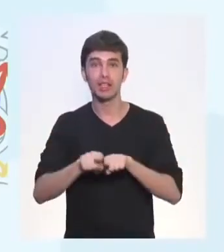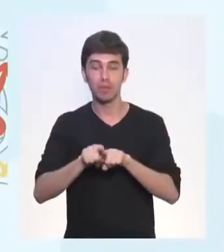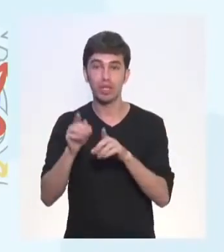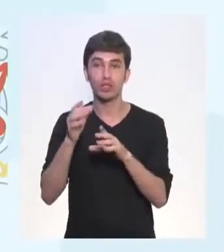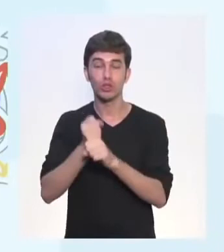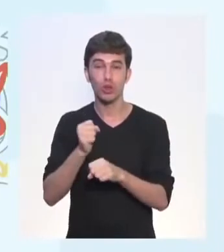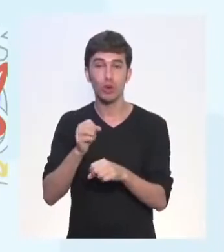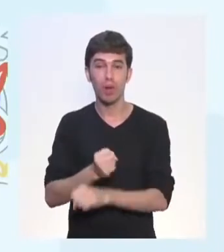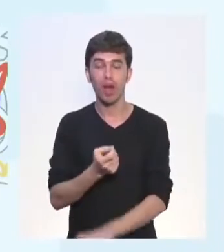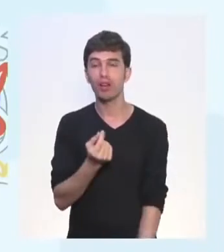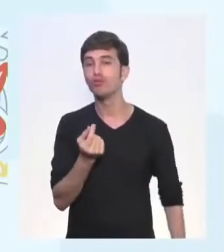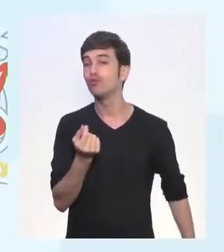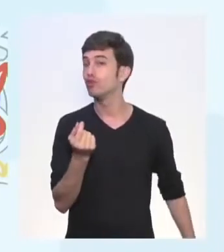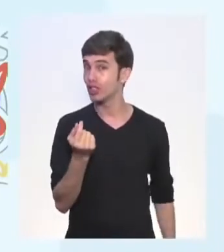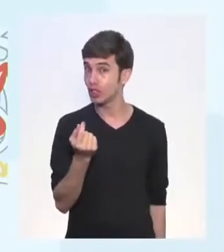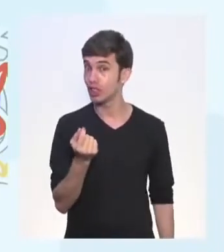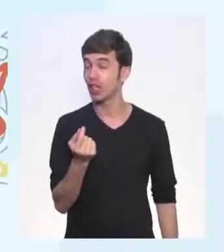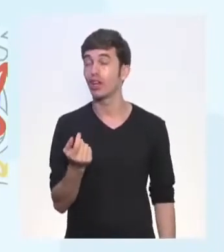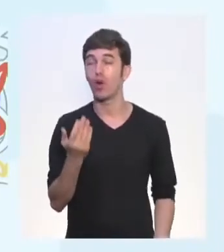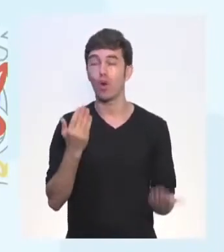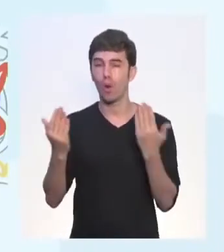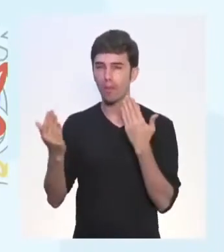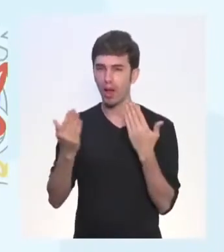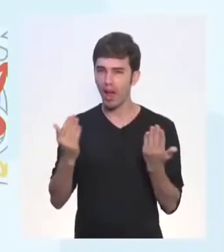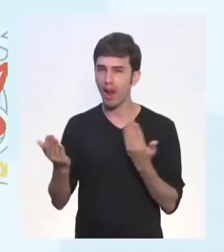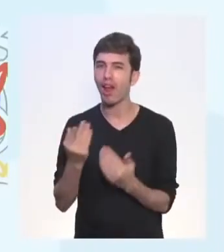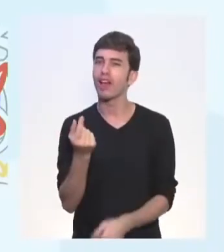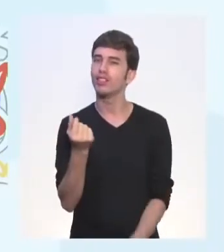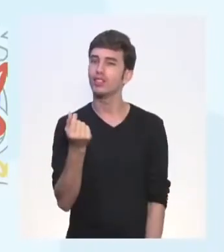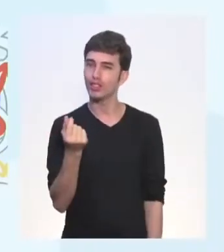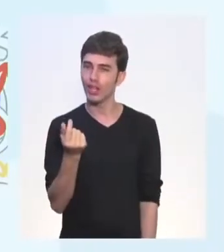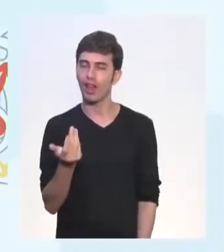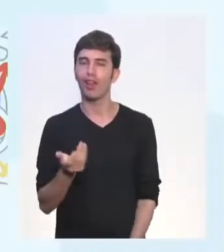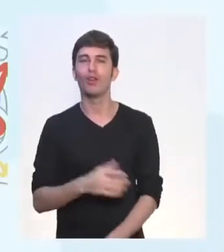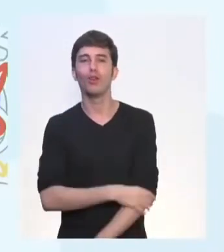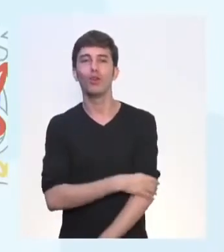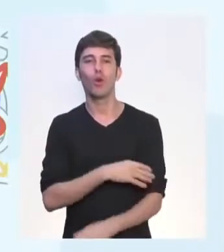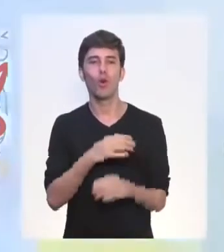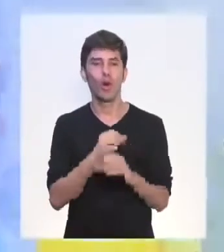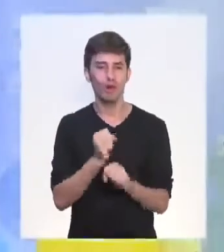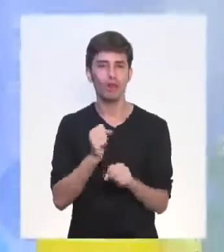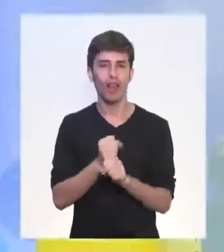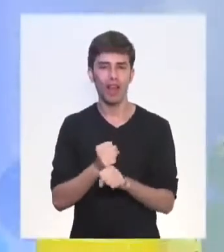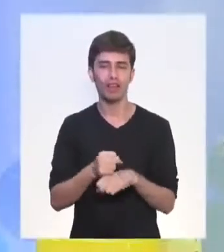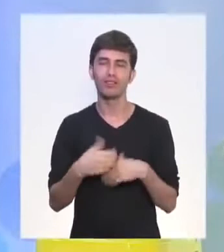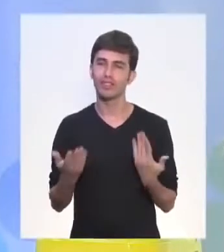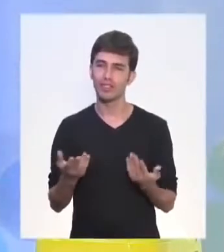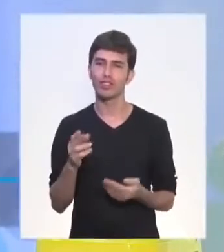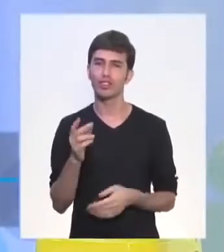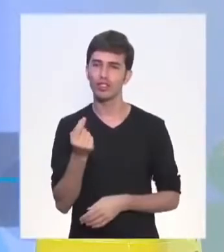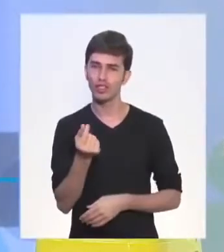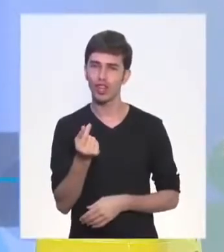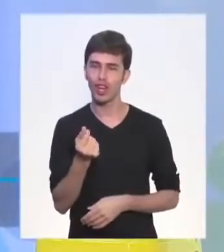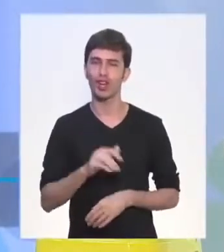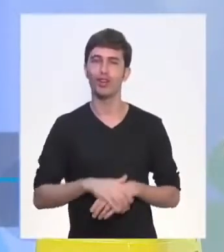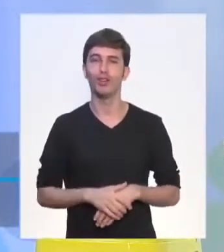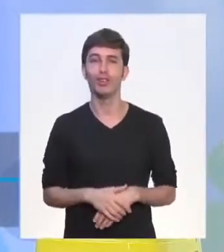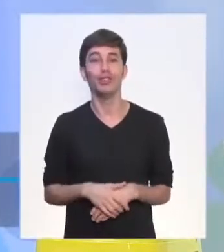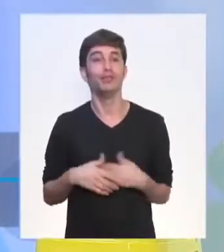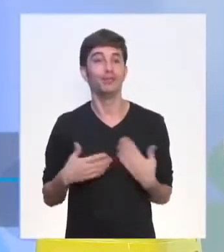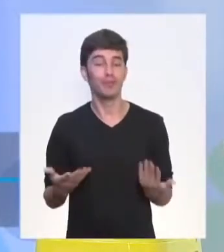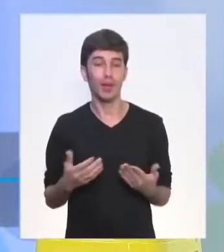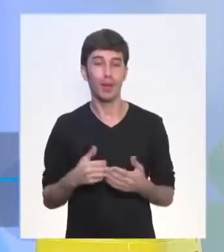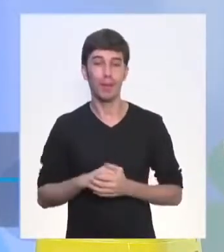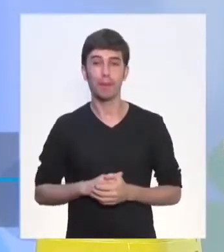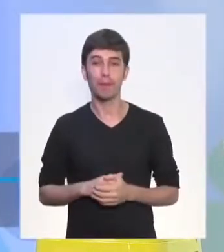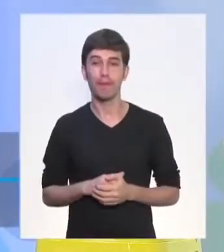né? dinheiro, né? Comparar dinheiro, né? Contar dinheiro. A gente fala contar dinheiro, né? Mas,